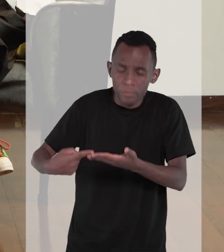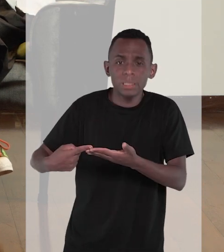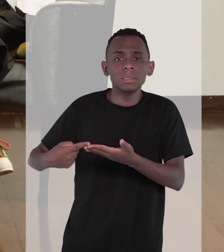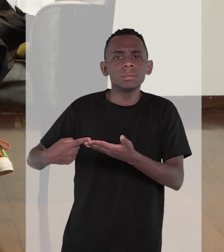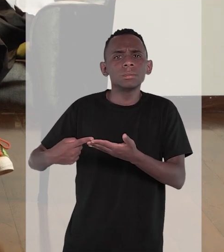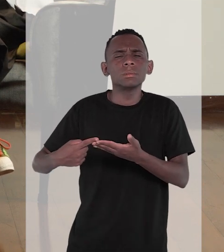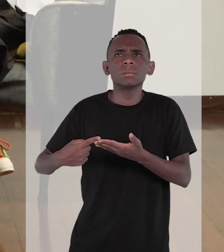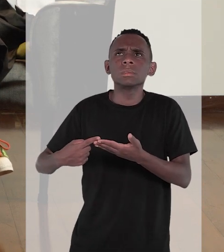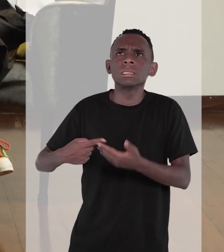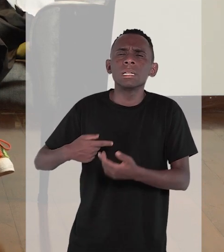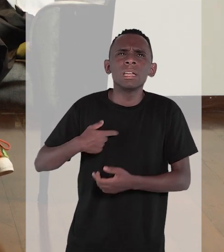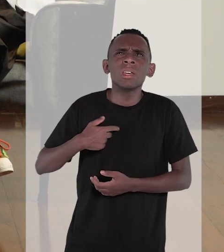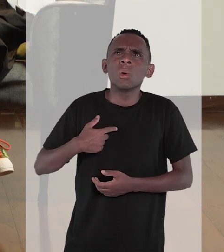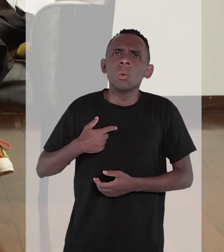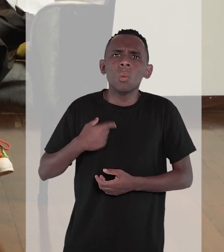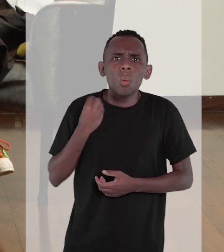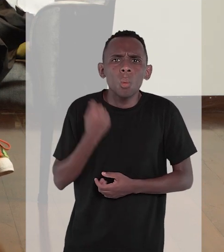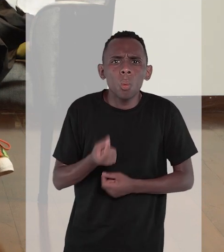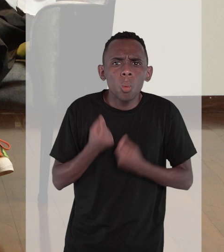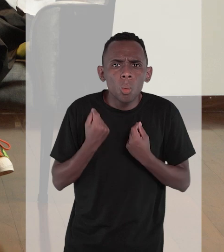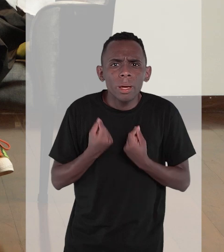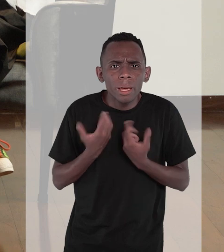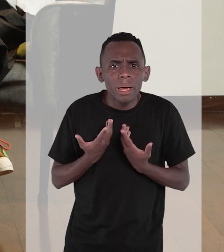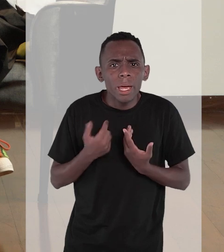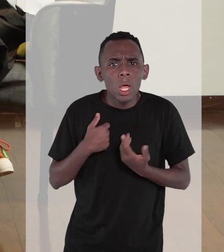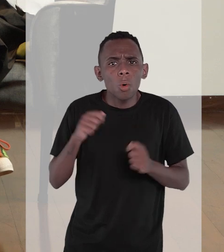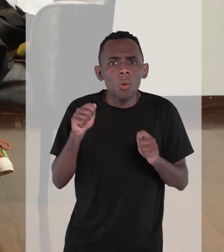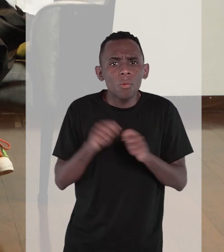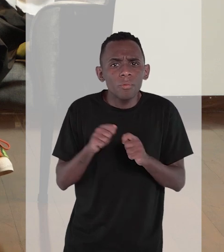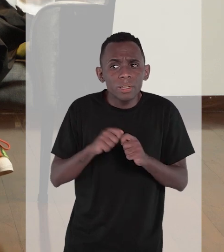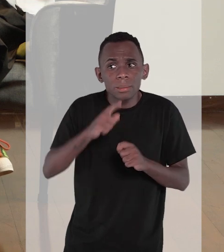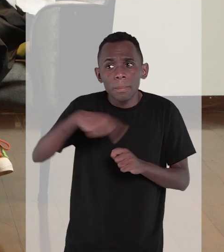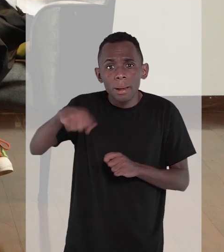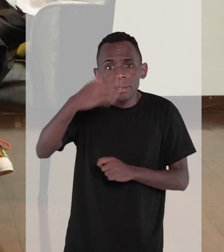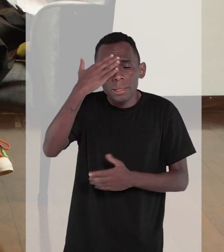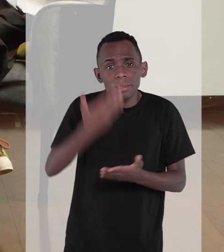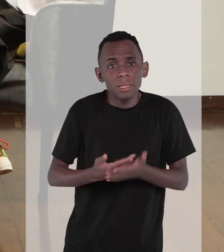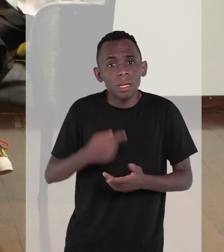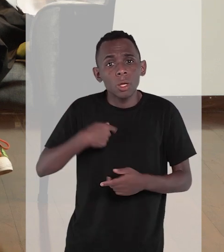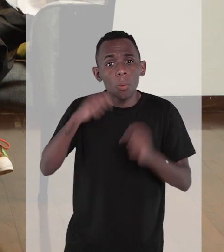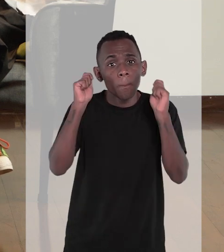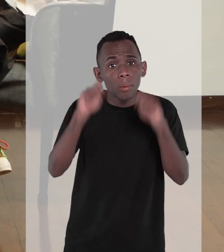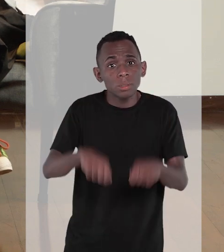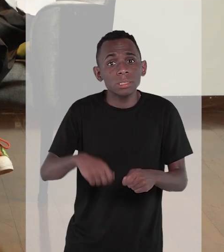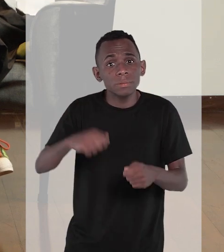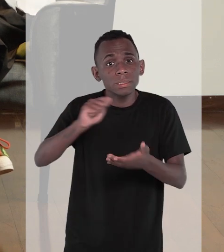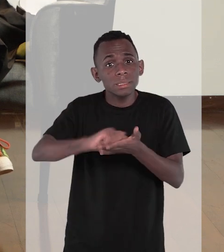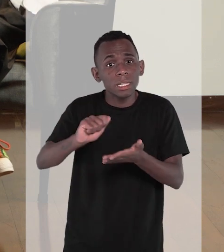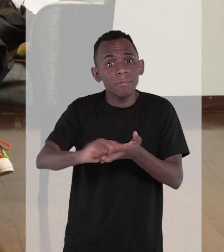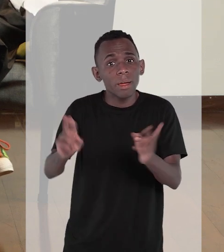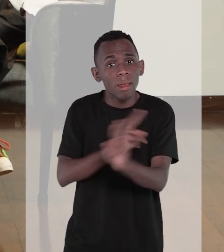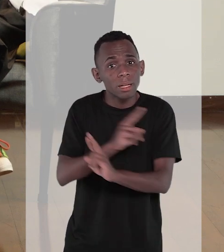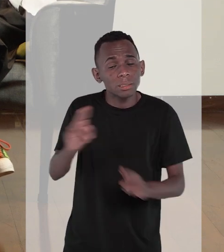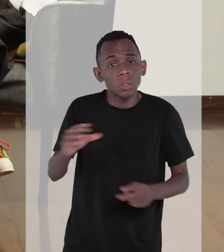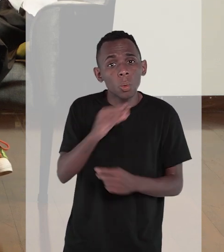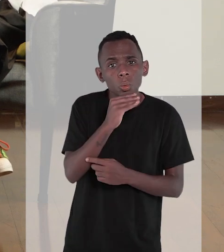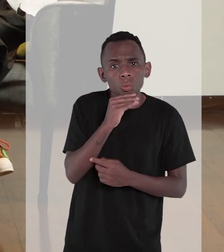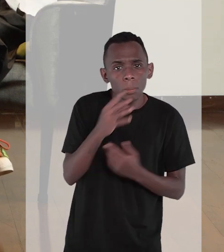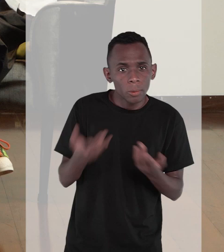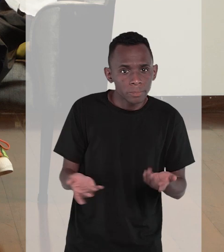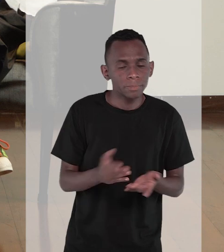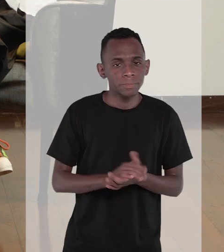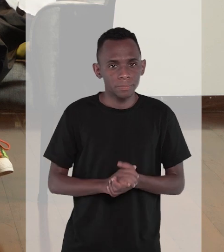convite, foi parecido com aquilo que foi que eu fiz para eles acharem que eu podia fazer esse pós-fácil do Drummond,